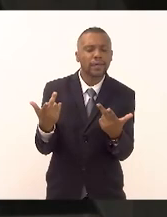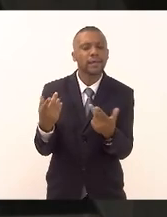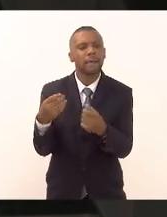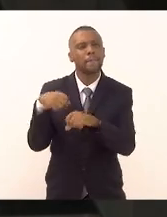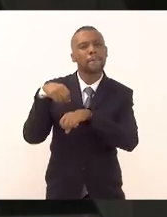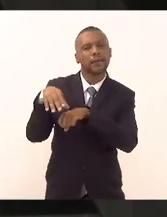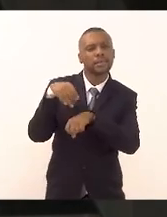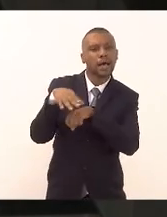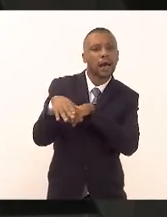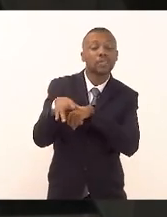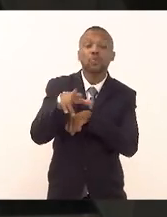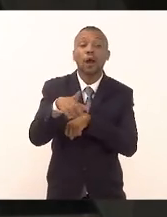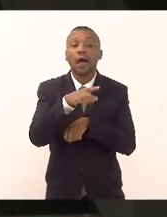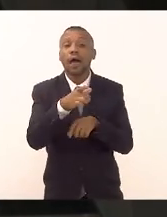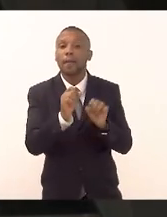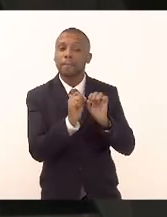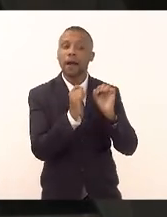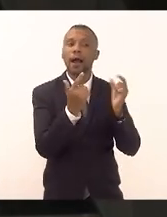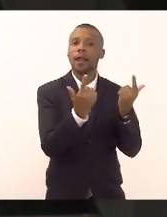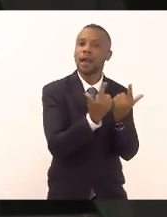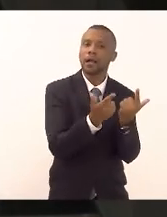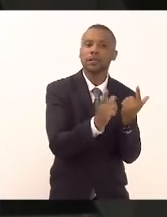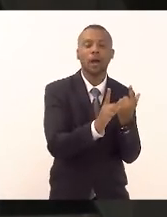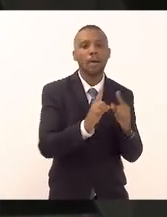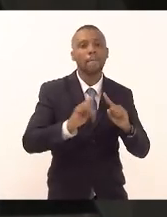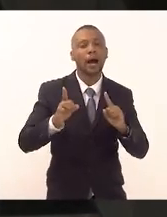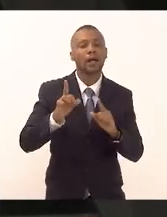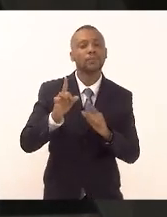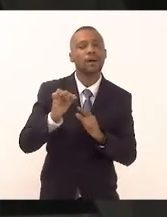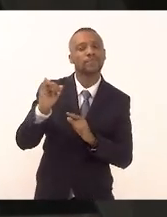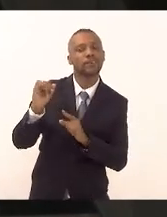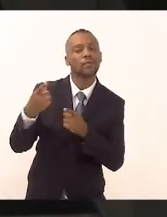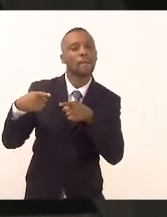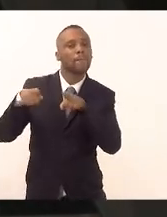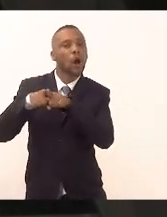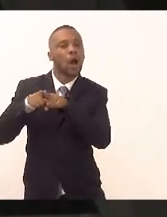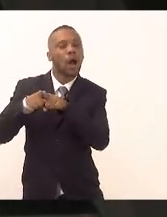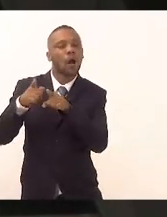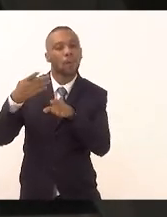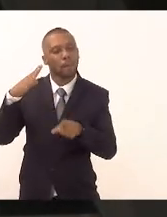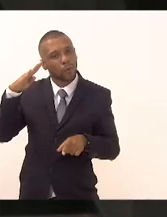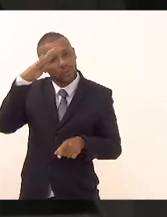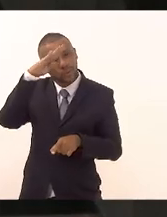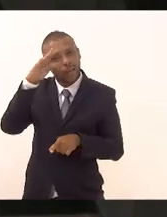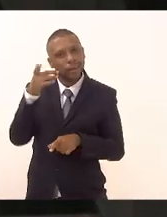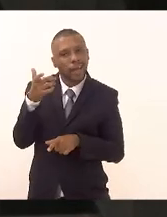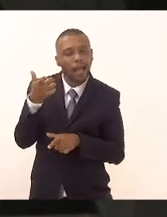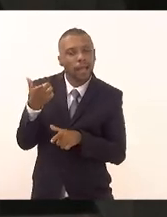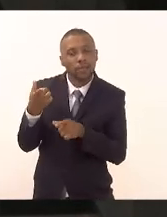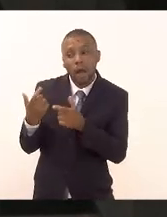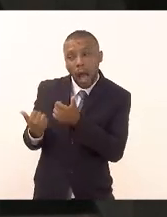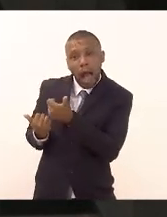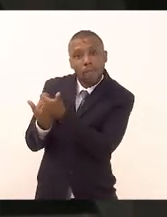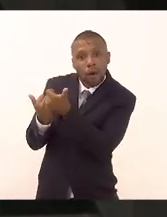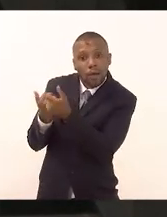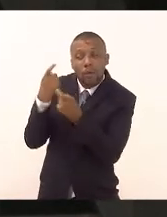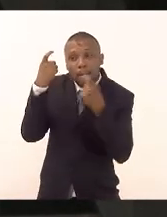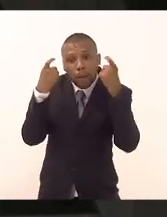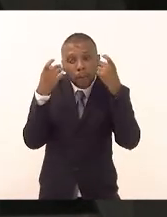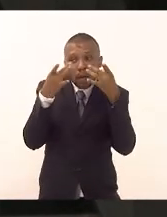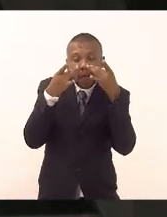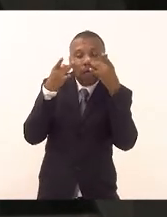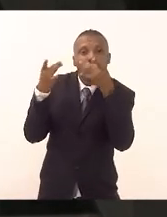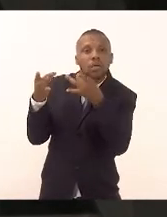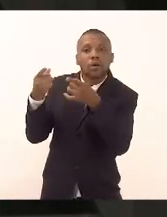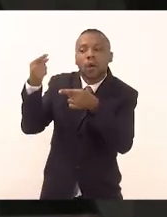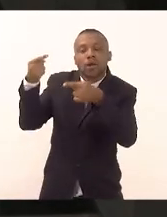mensagens, não para o parlamento, mas para Bolsonaro. Ele quer mostrar que está alinhado com o bolsonarismo, ele está preocupado com a